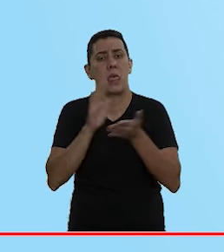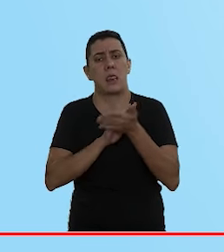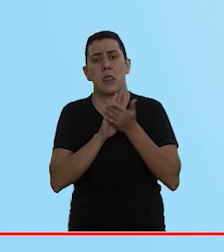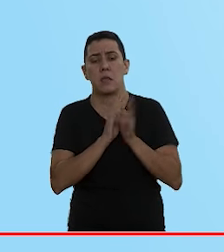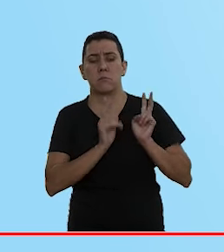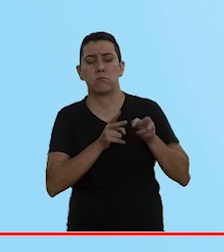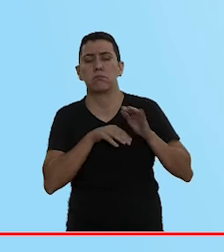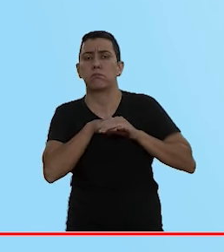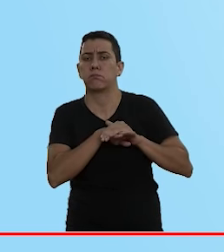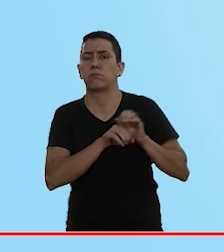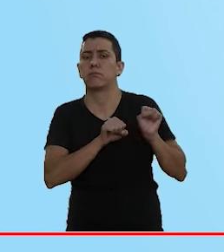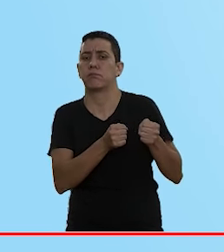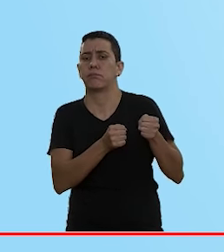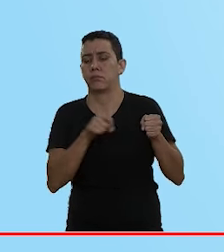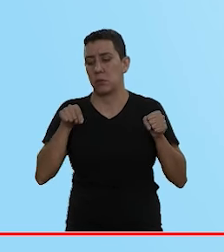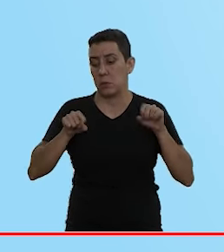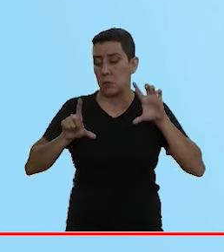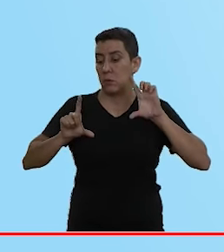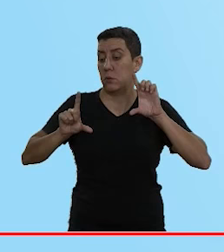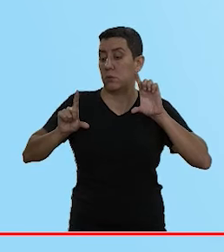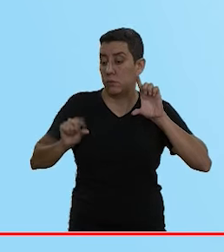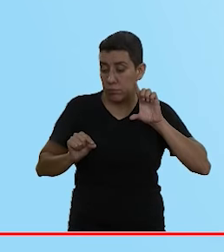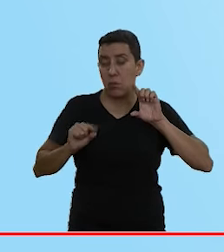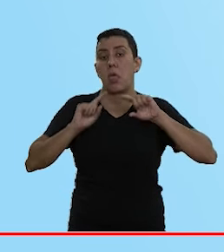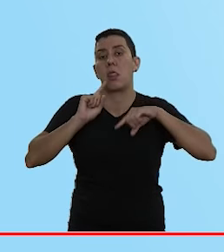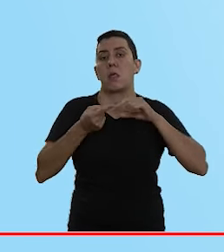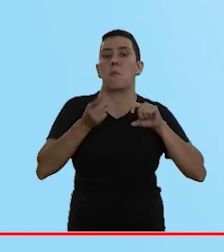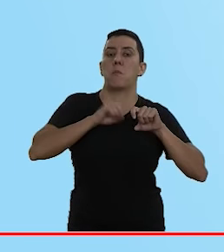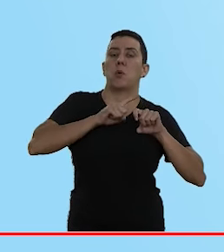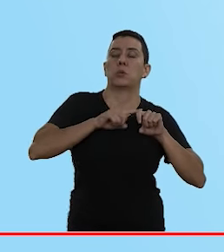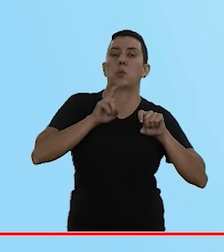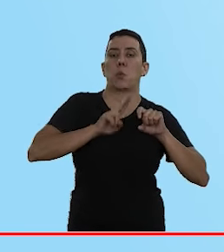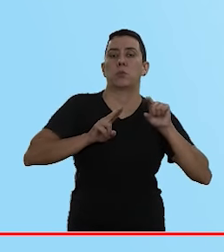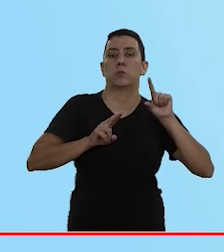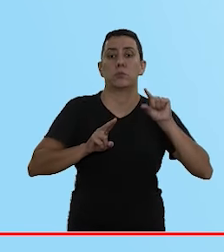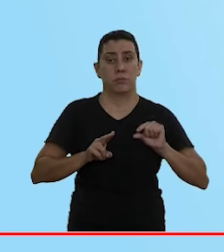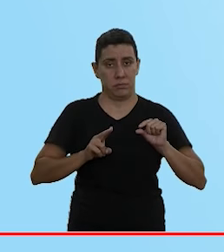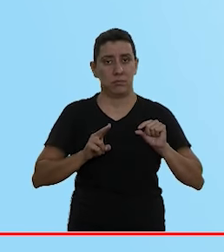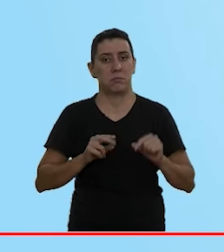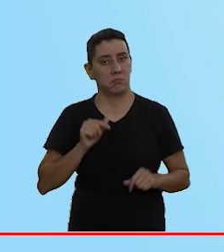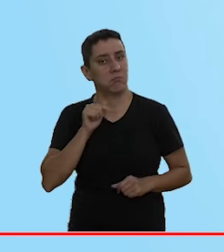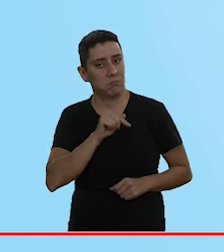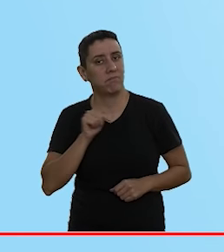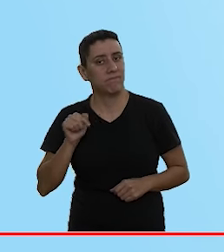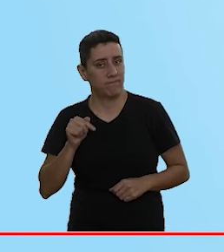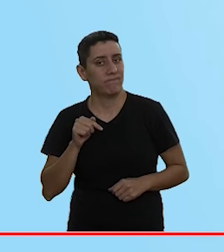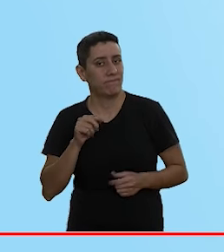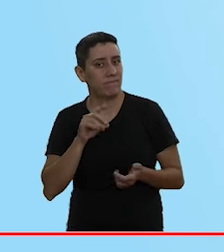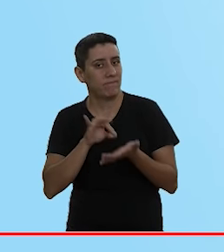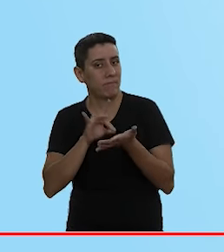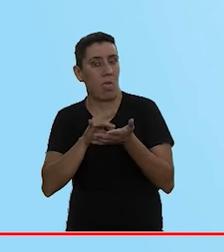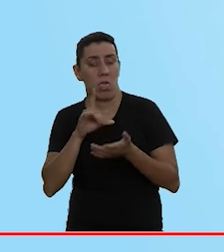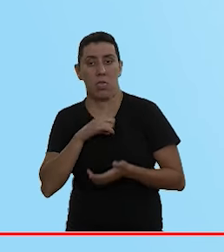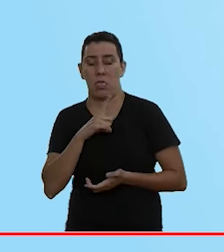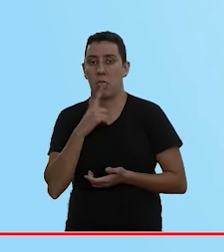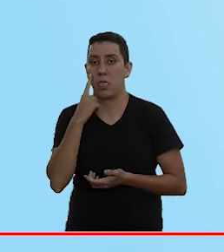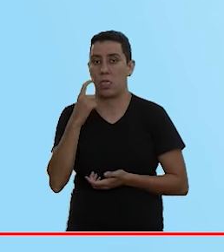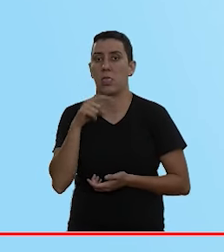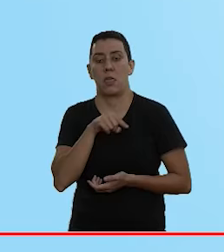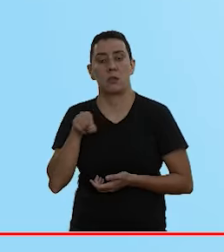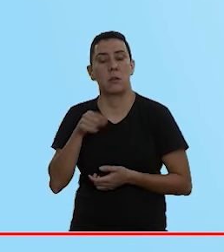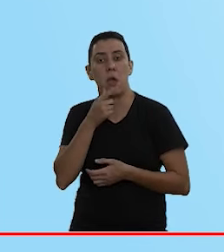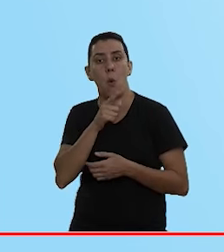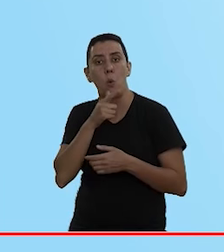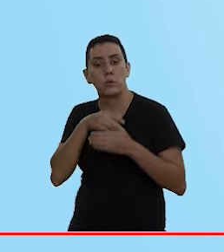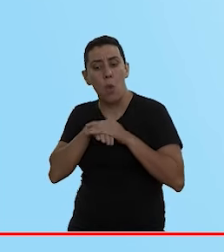das baterias mais novas. Então, essa é uma característica interessante também, através do sistema de otimização de energia